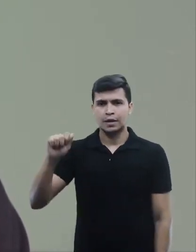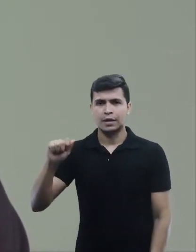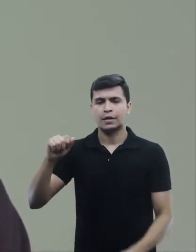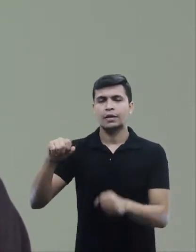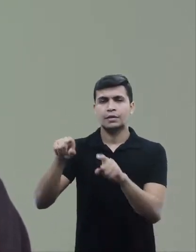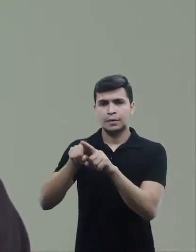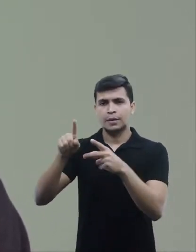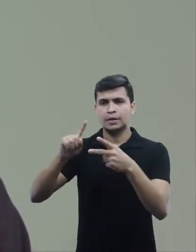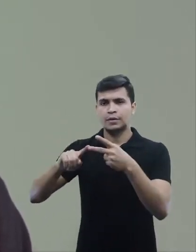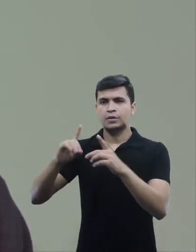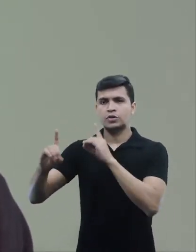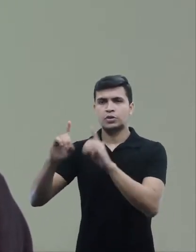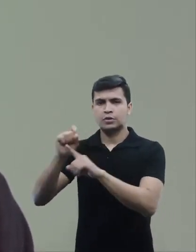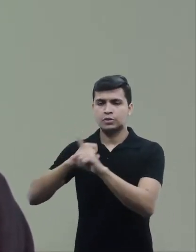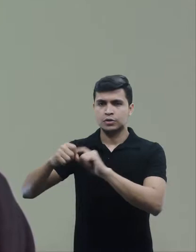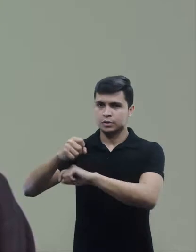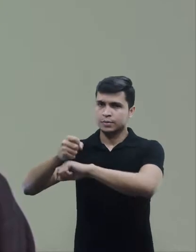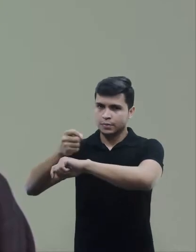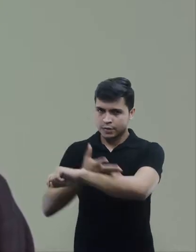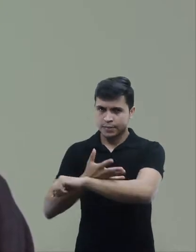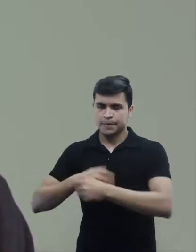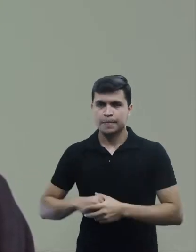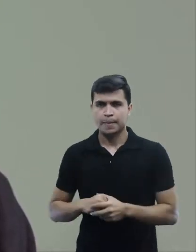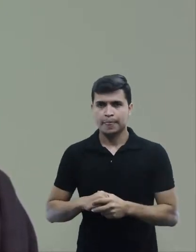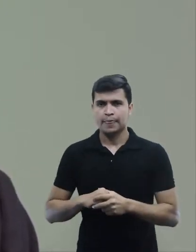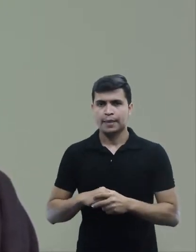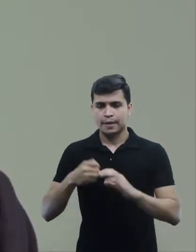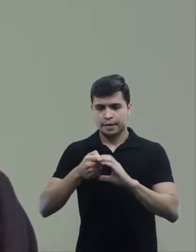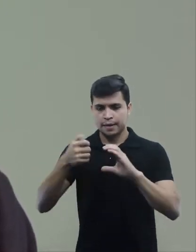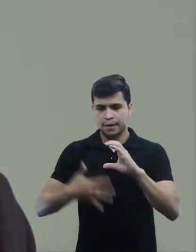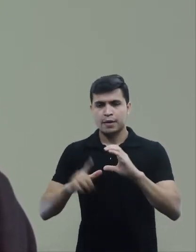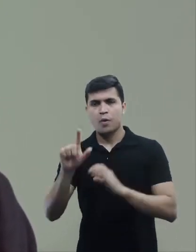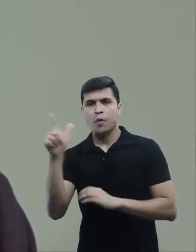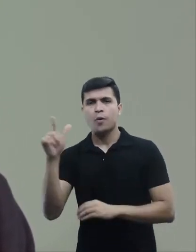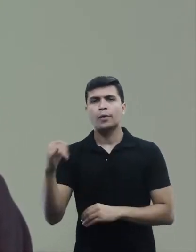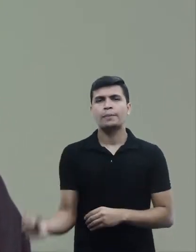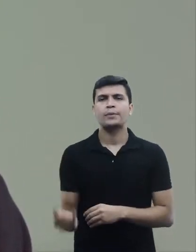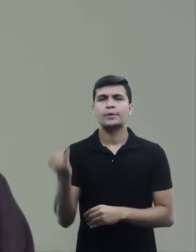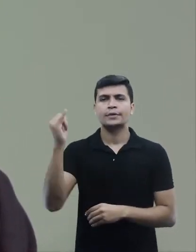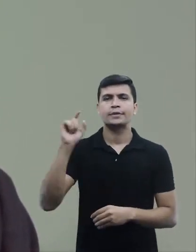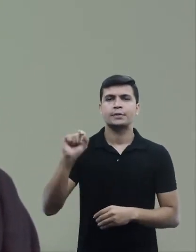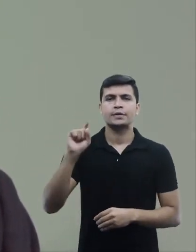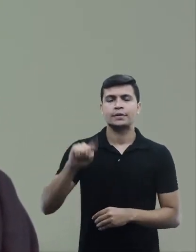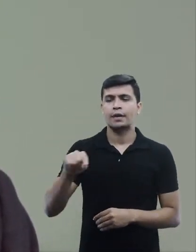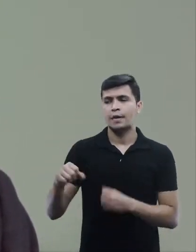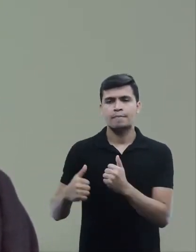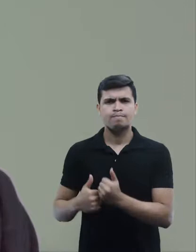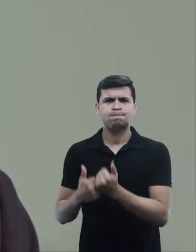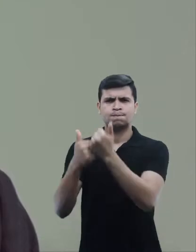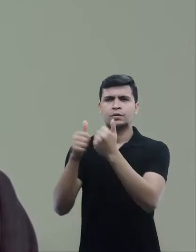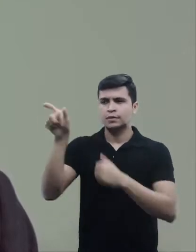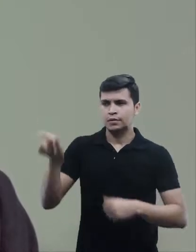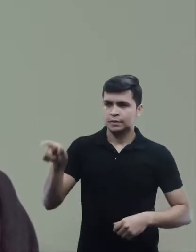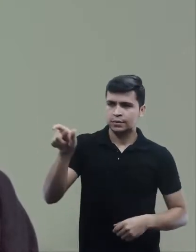diálogo socioemocionais. Outro aspecto importante é que o desenvolvimento dessas competências pode apoiar